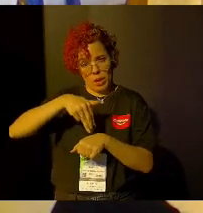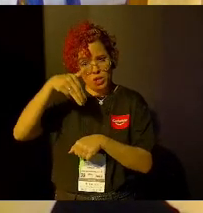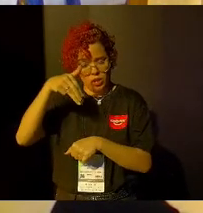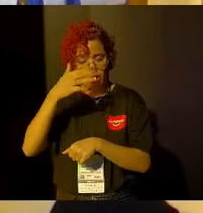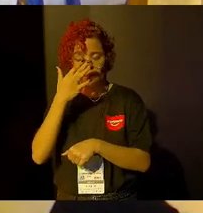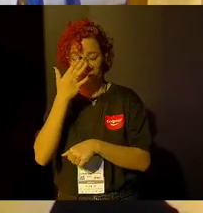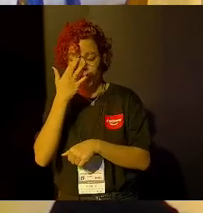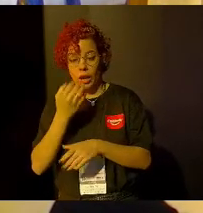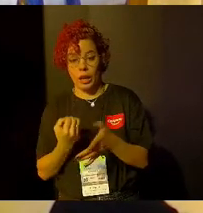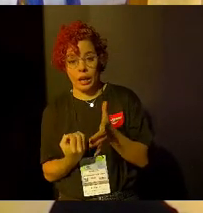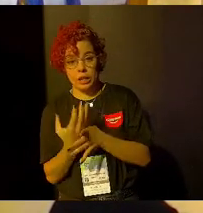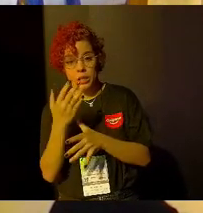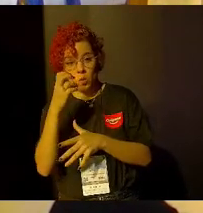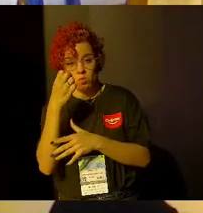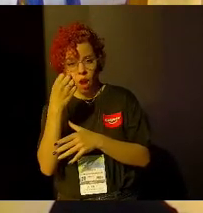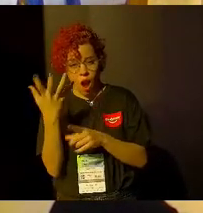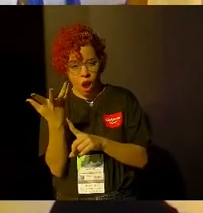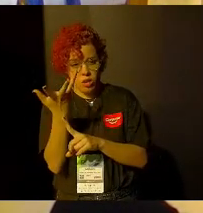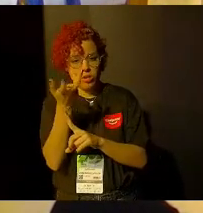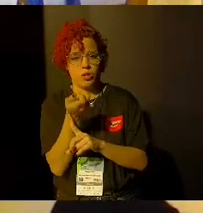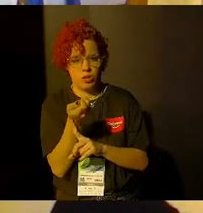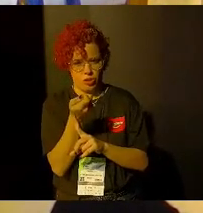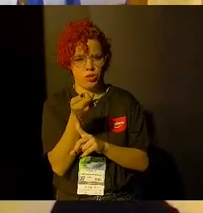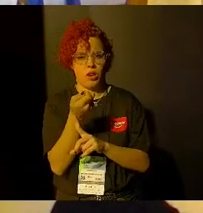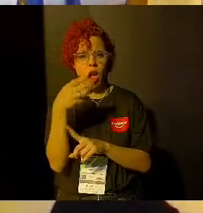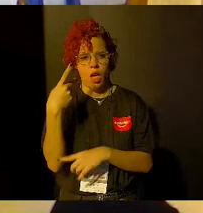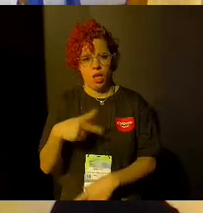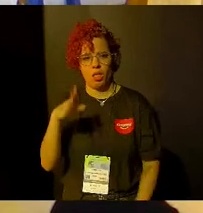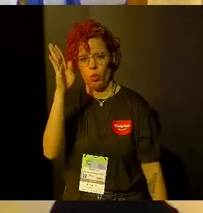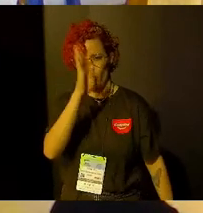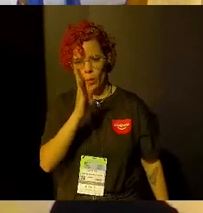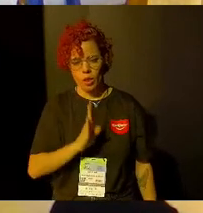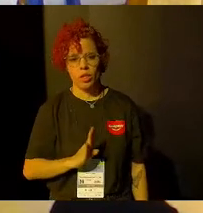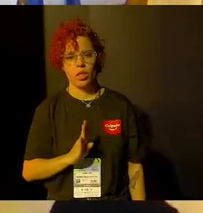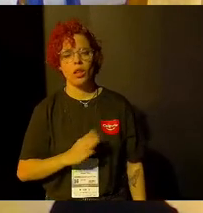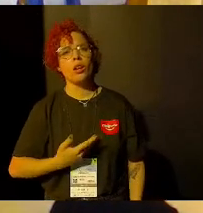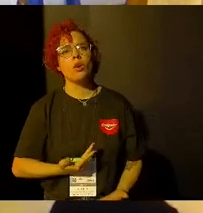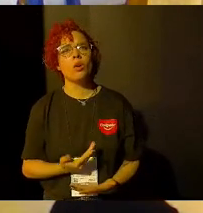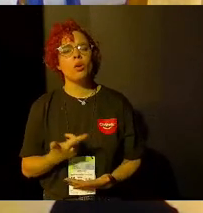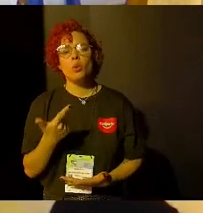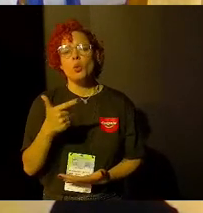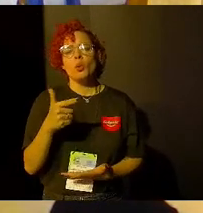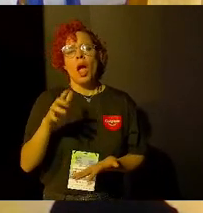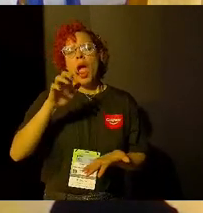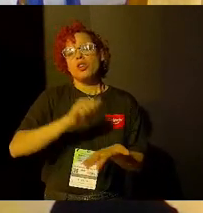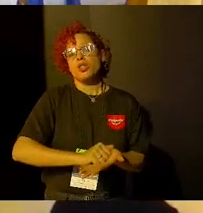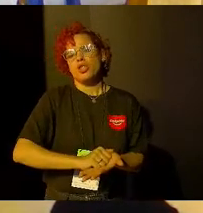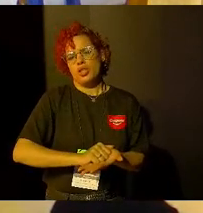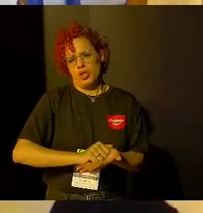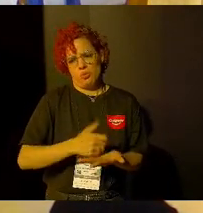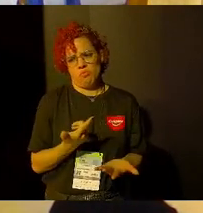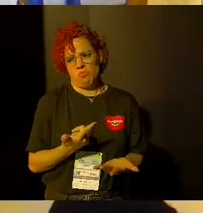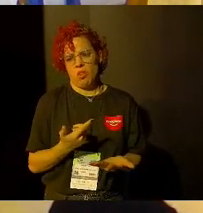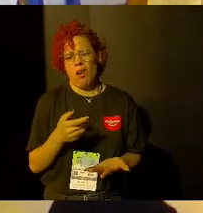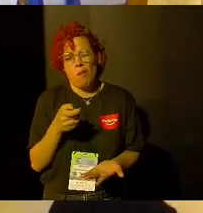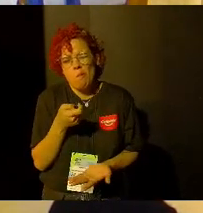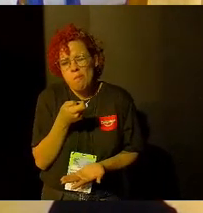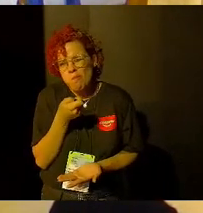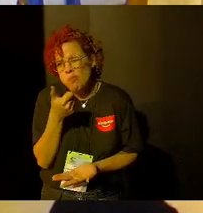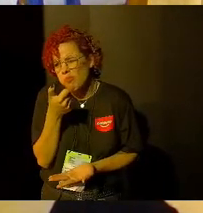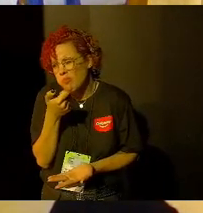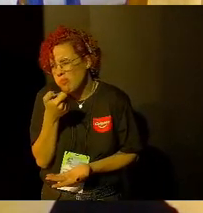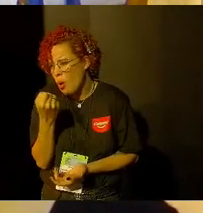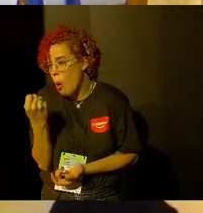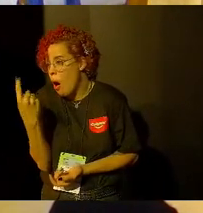artística no Brasil de 1.500 a 1750 não tem registro sobre isso se tem é muito pouco então